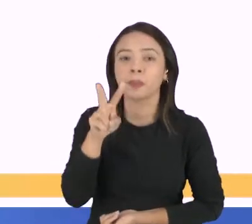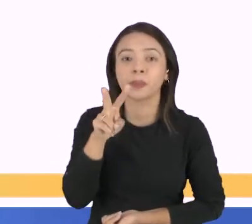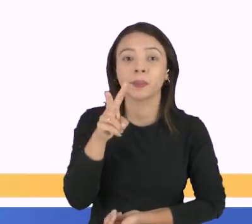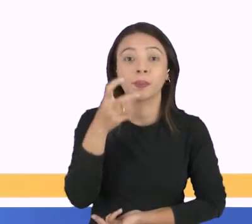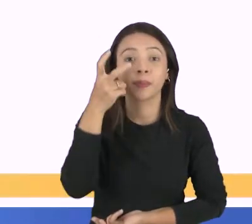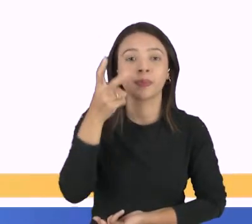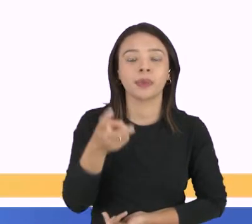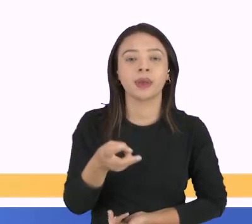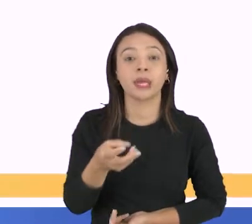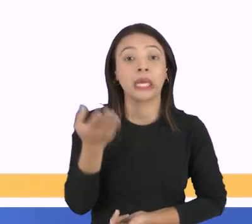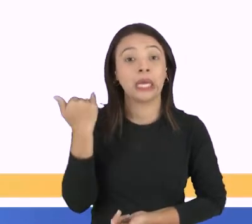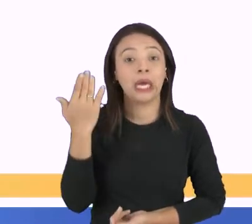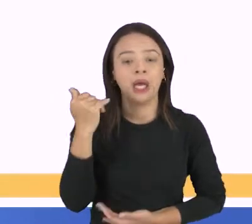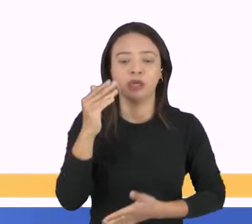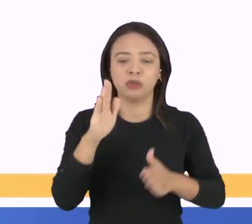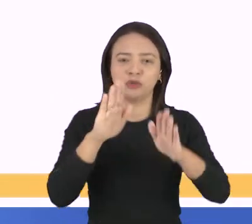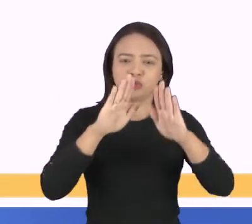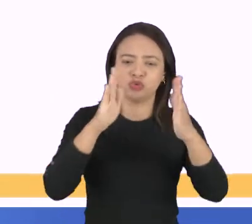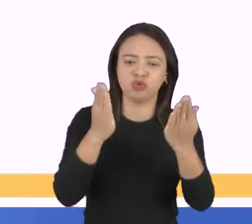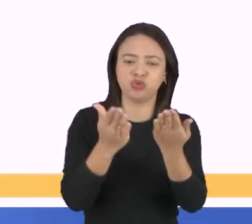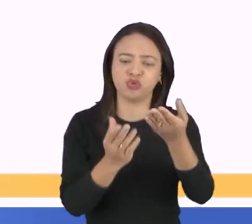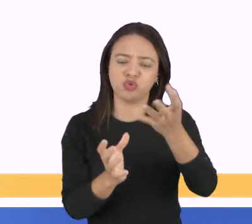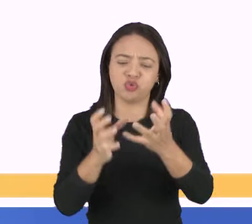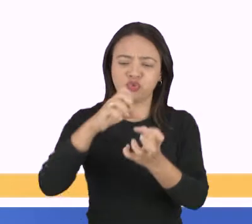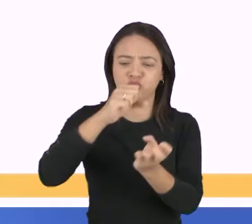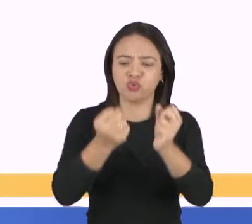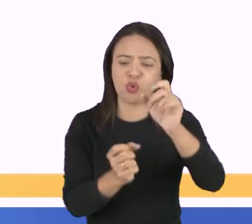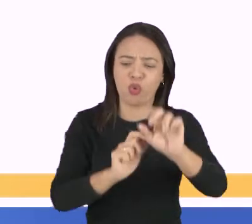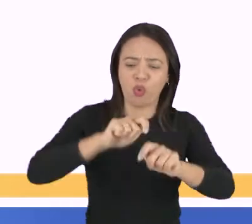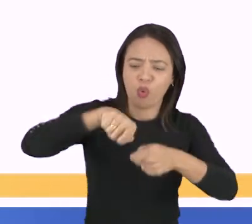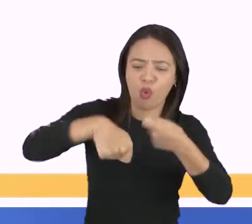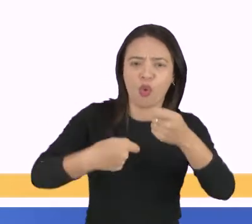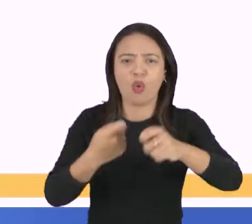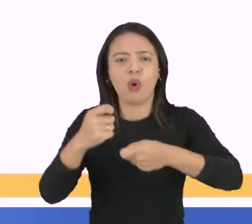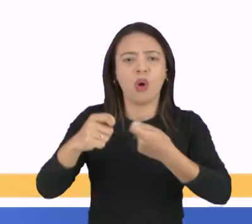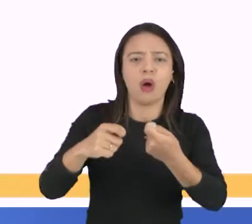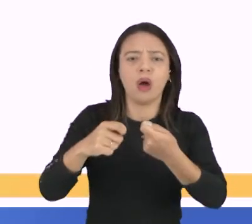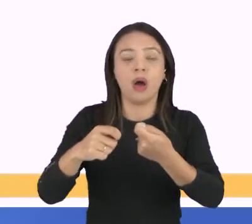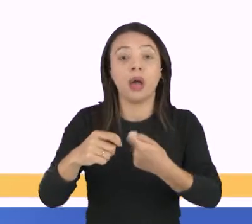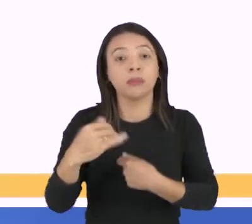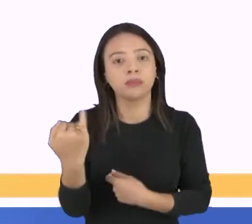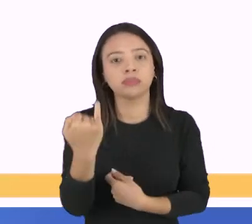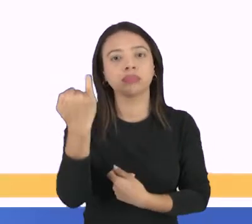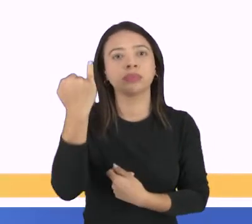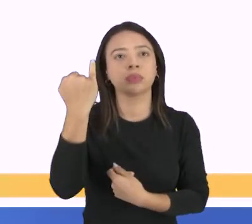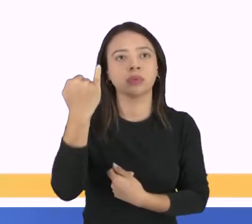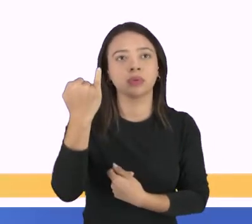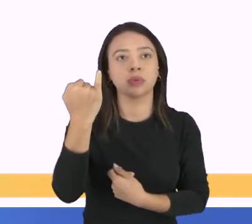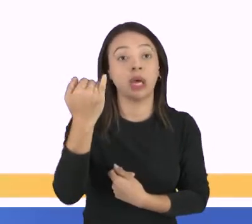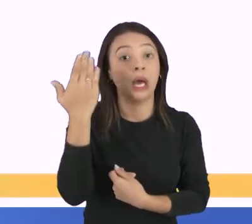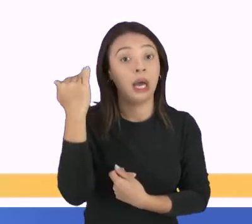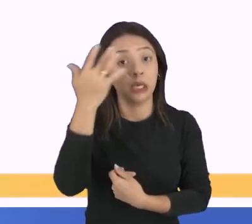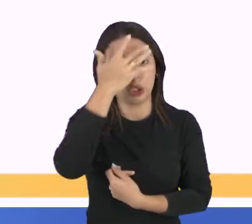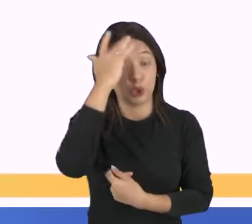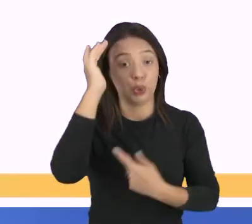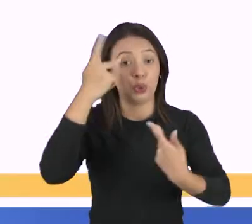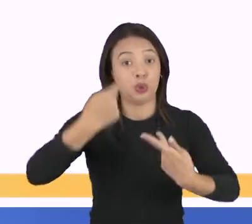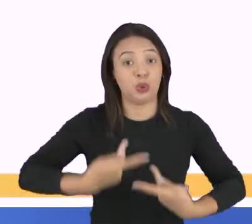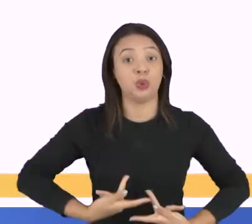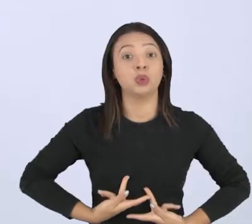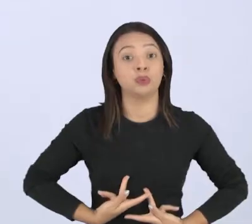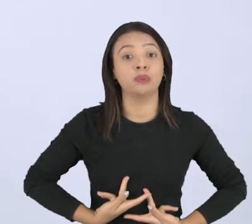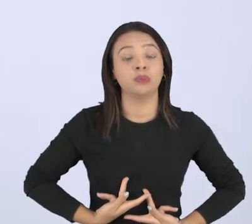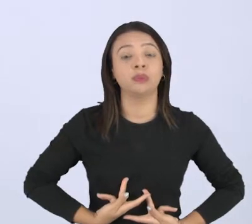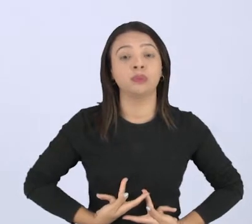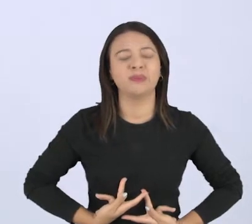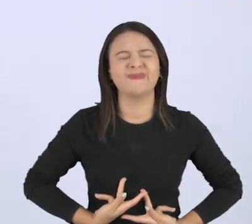o artesanato ele desempenhou um papel fundamental. Em outras palavras, o homem antigamente